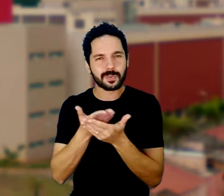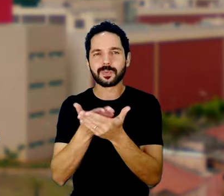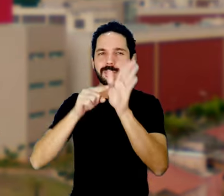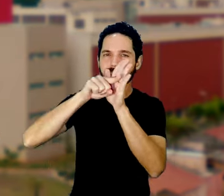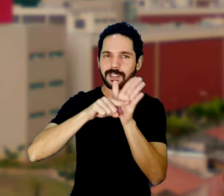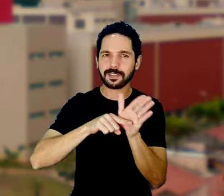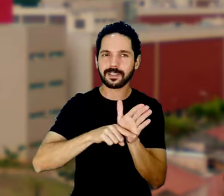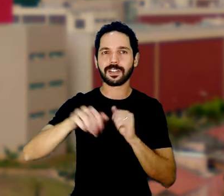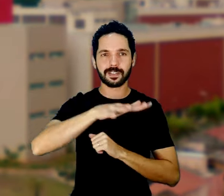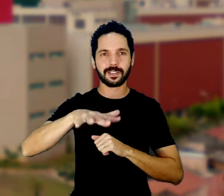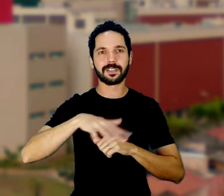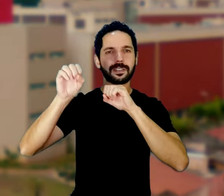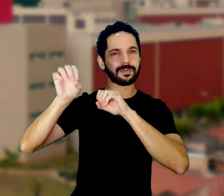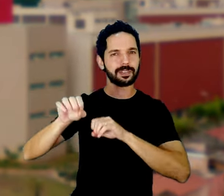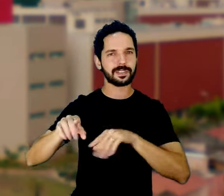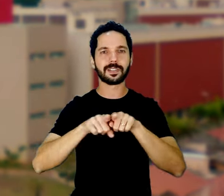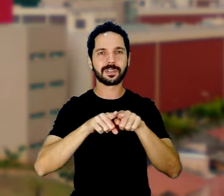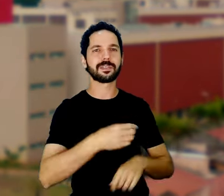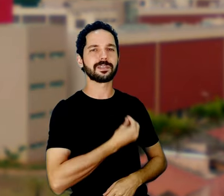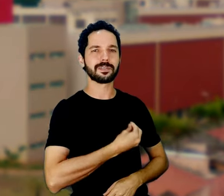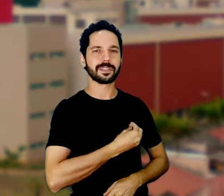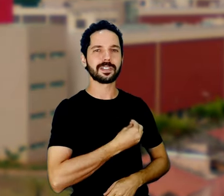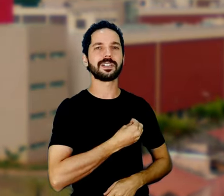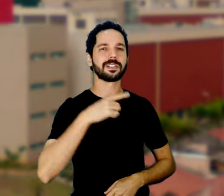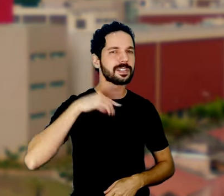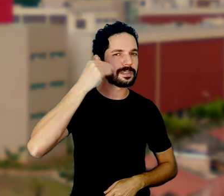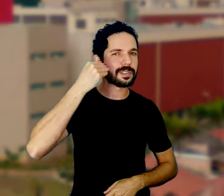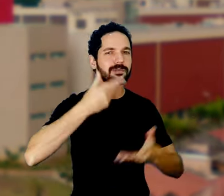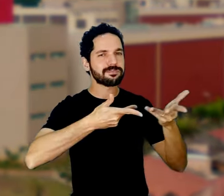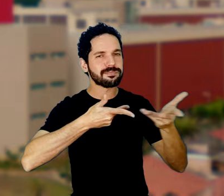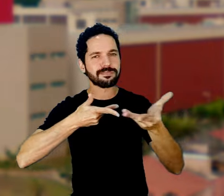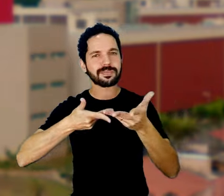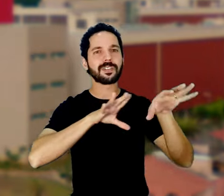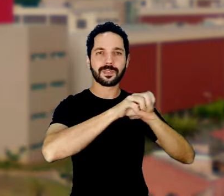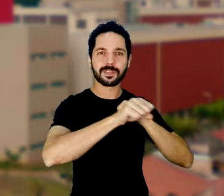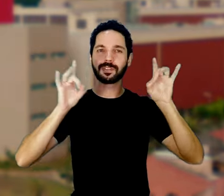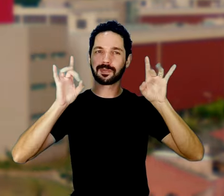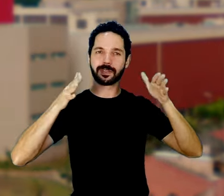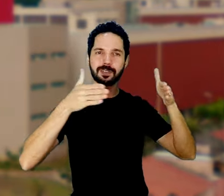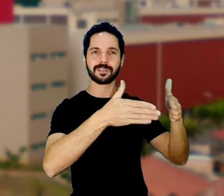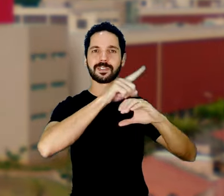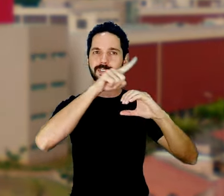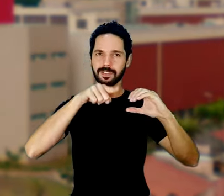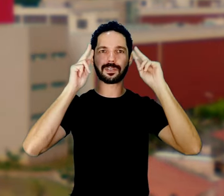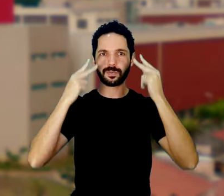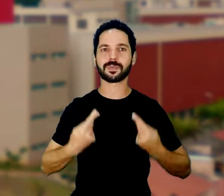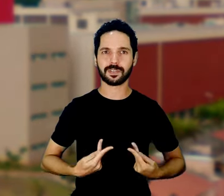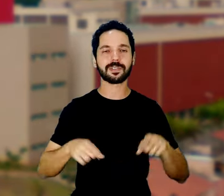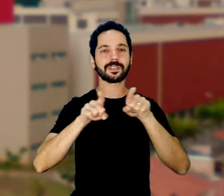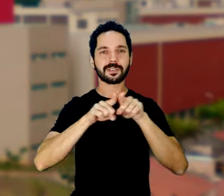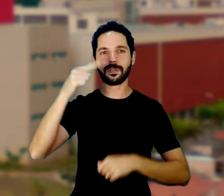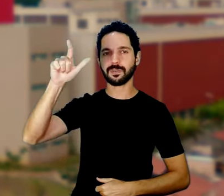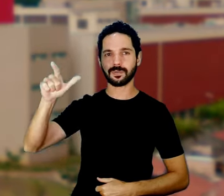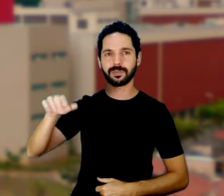estudos e pesquisas na área da educação, também vivenciam e têm experiências na formação específica nas ciências humanas